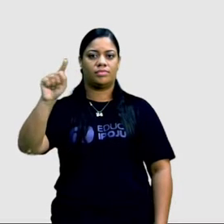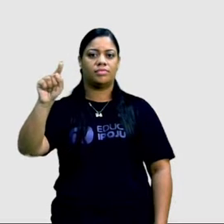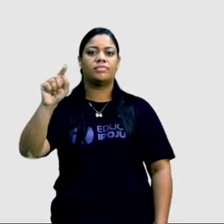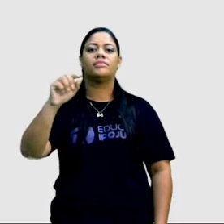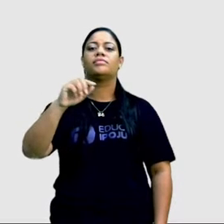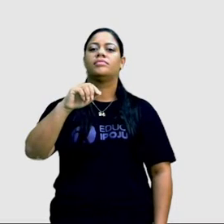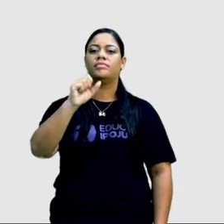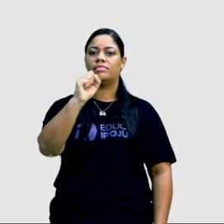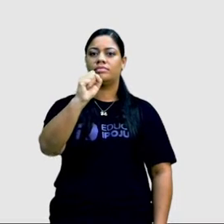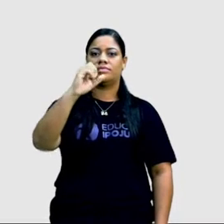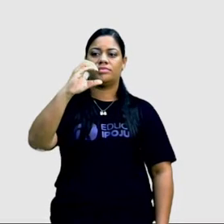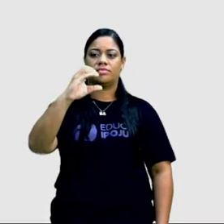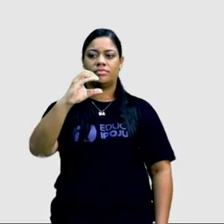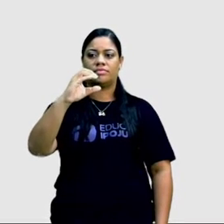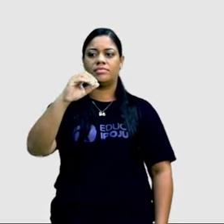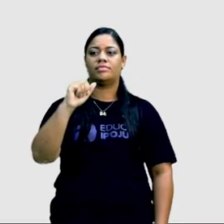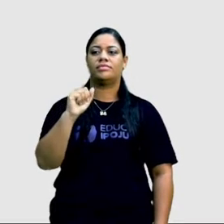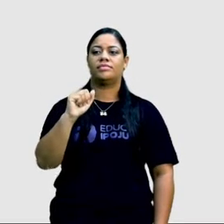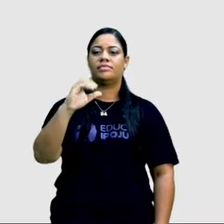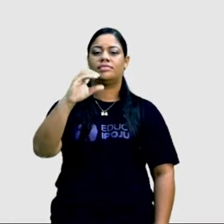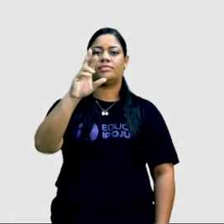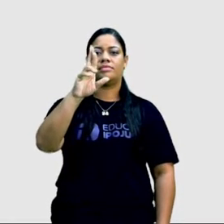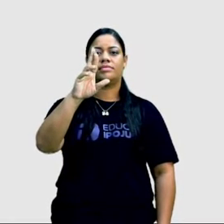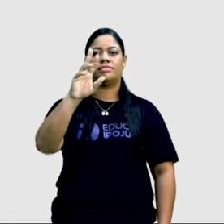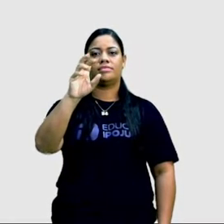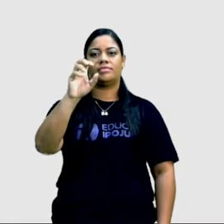SC, crescer.